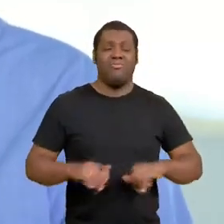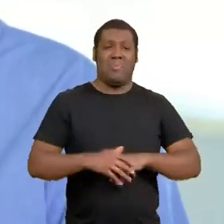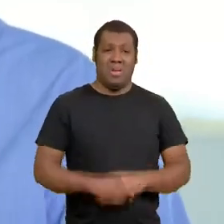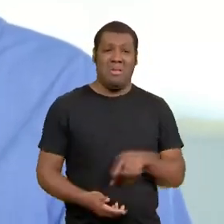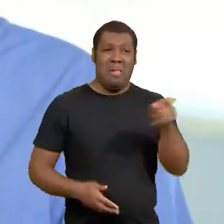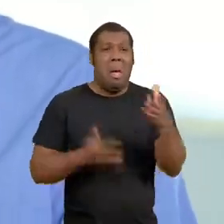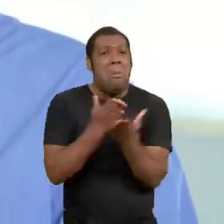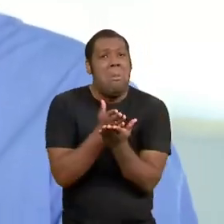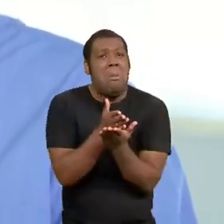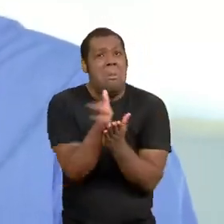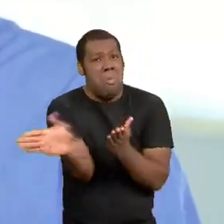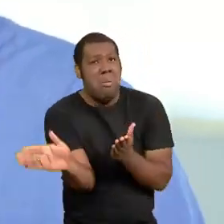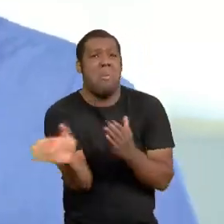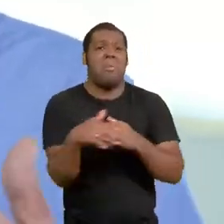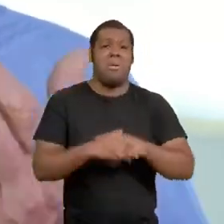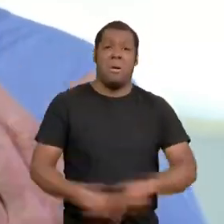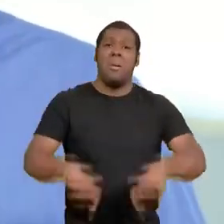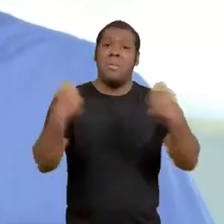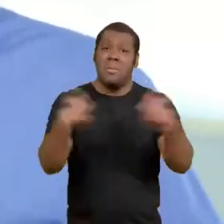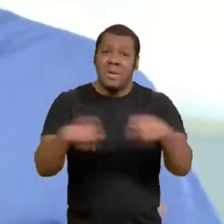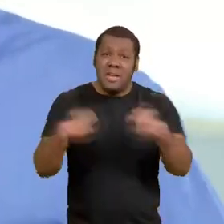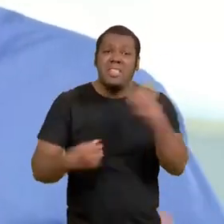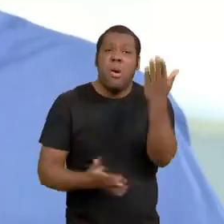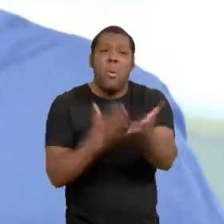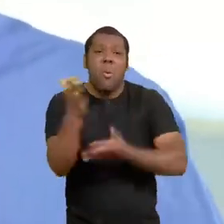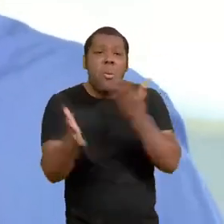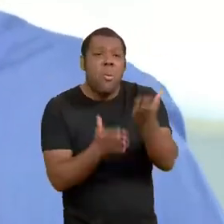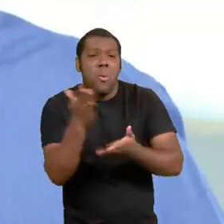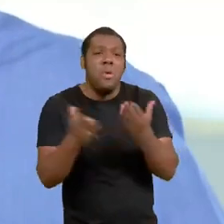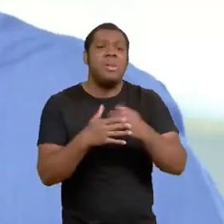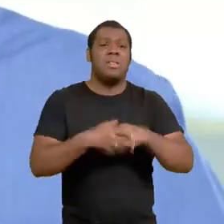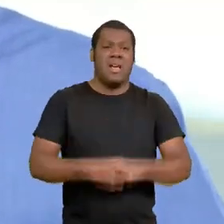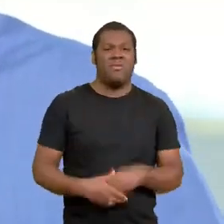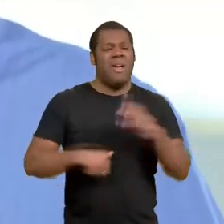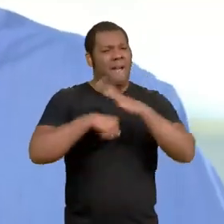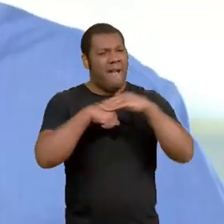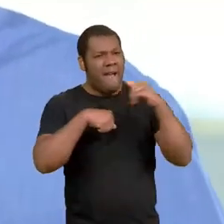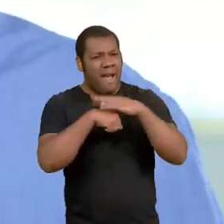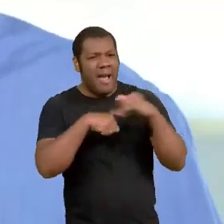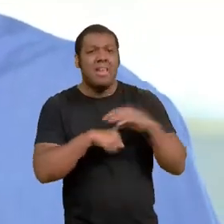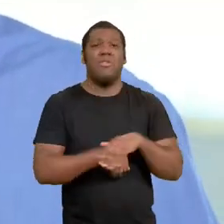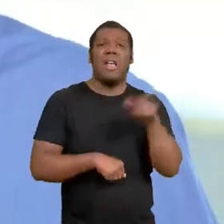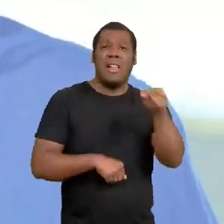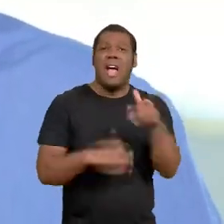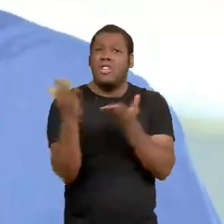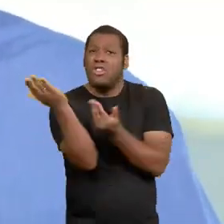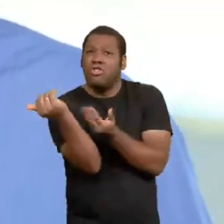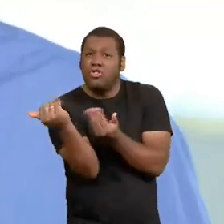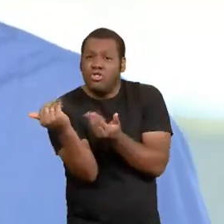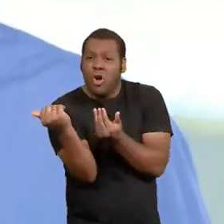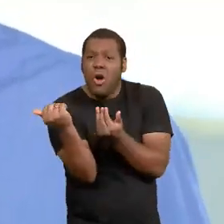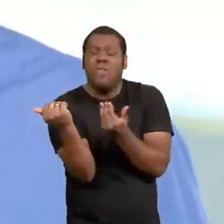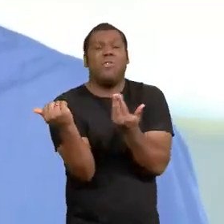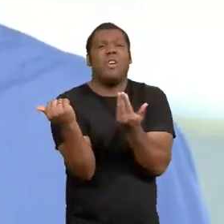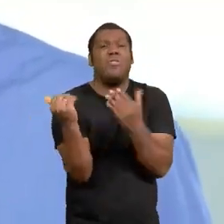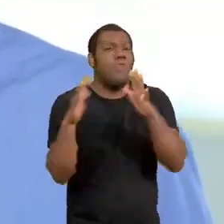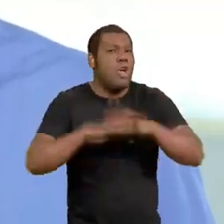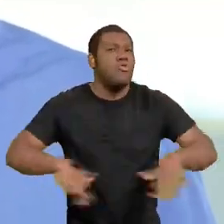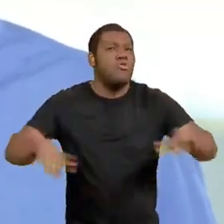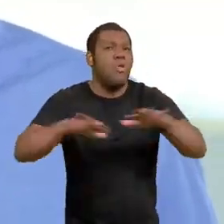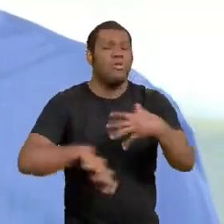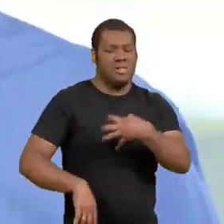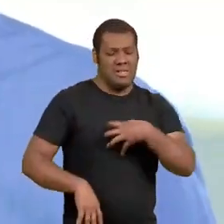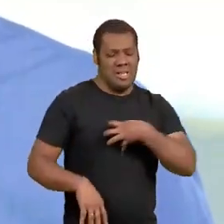gente cuidar, cuidar com carinho, como se todos fossem nossos filhos, para que todos pudessem ter uma expectativa de